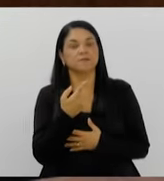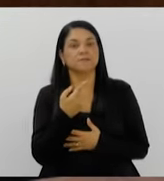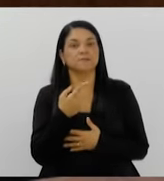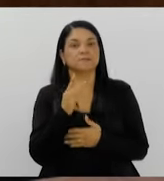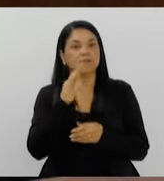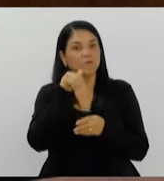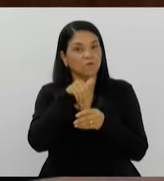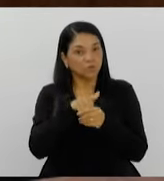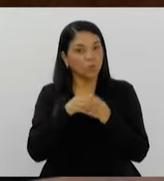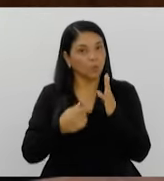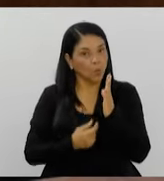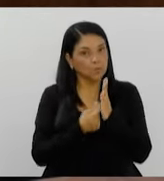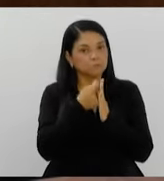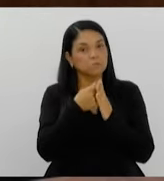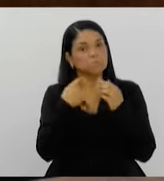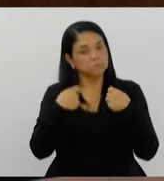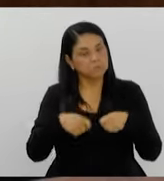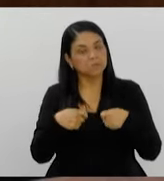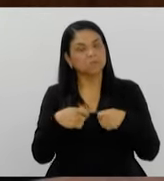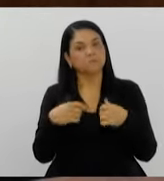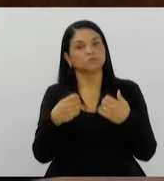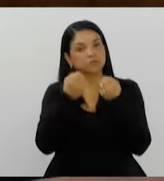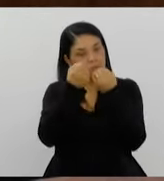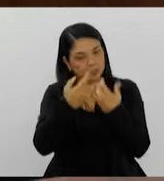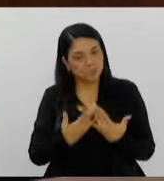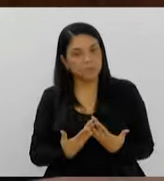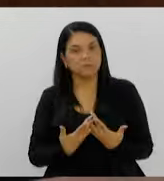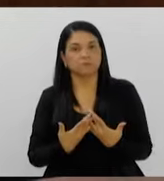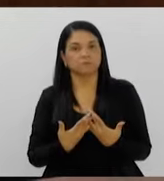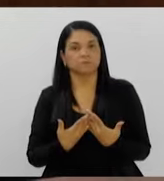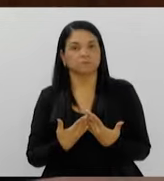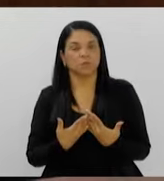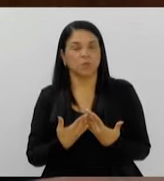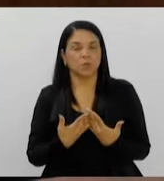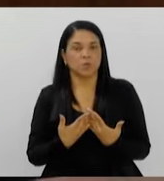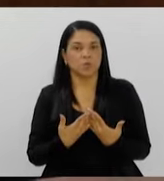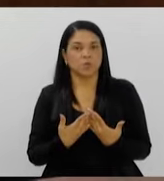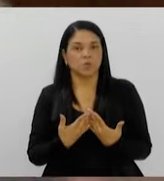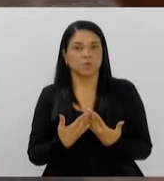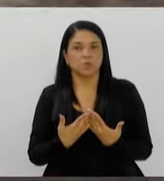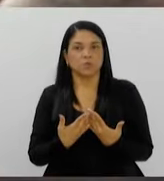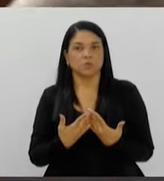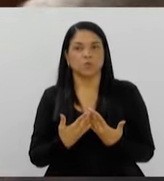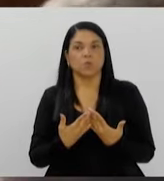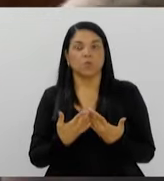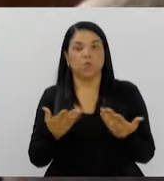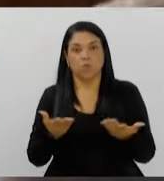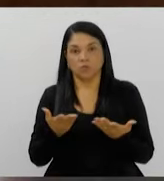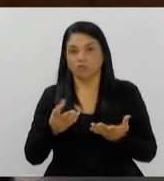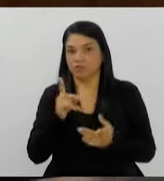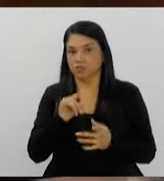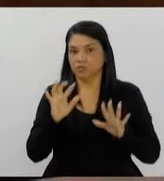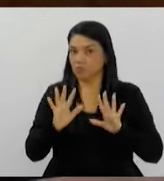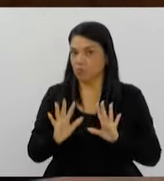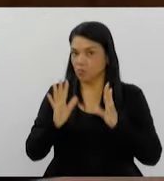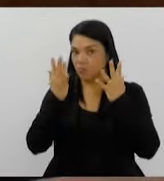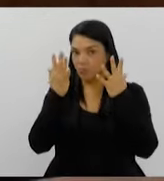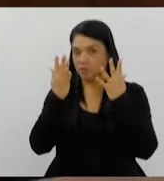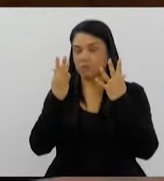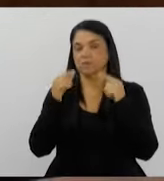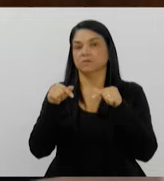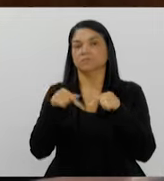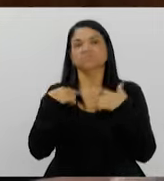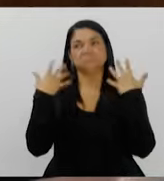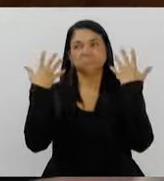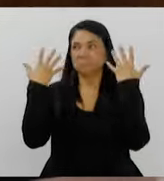orçamento merecemos uma satisfação não vou polarizar acho que é dia de comemoração mais uma vez vocês estão